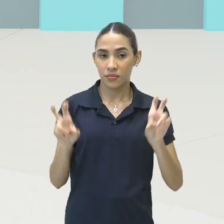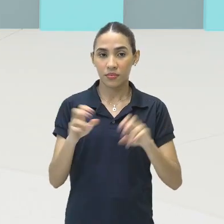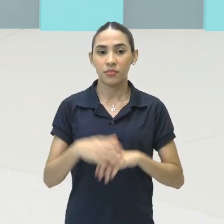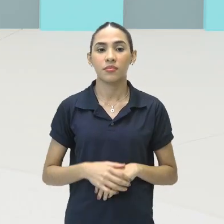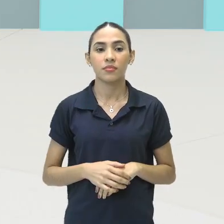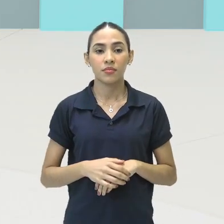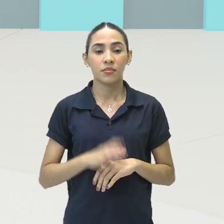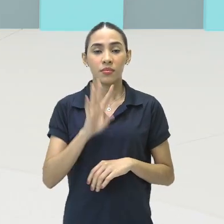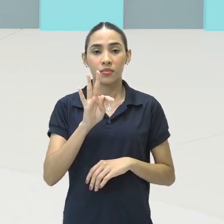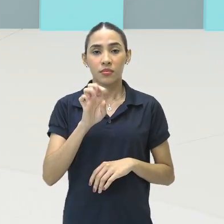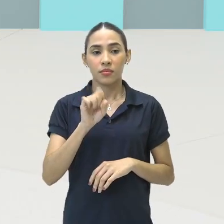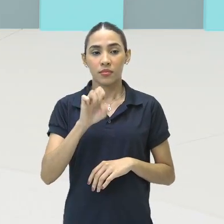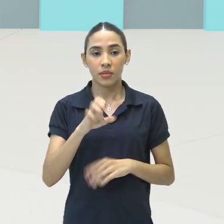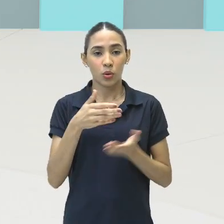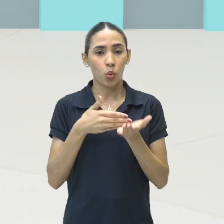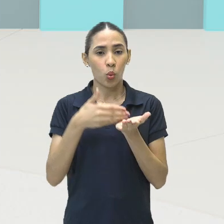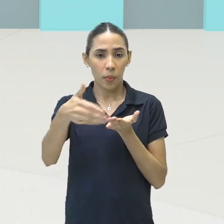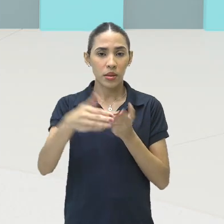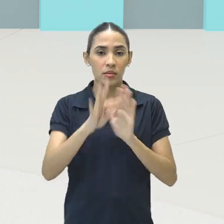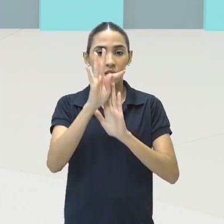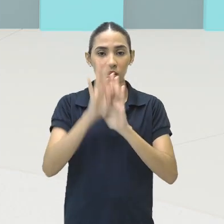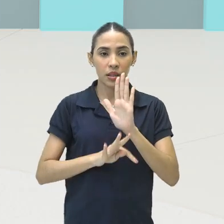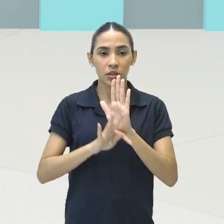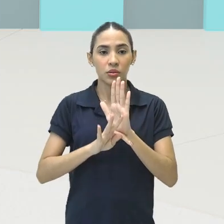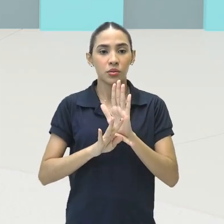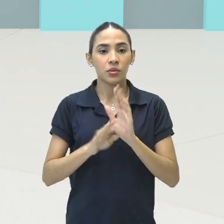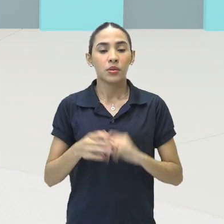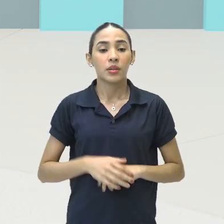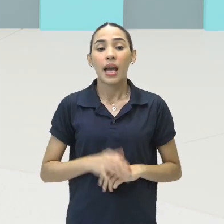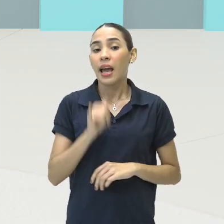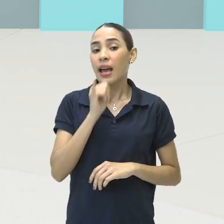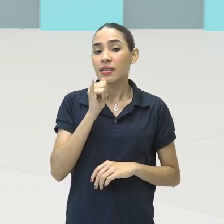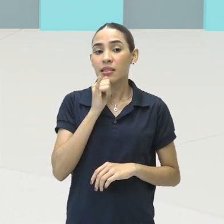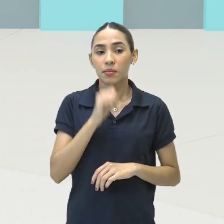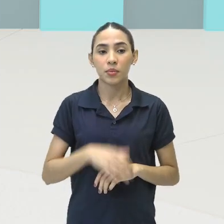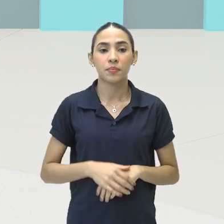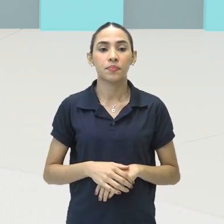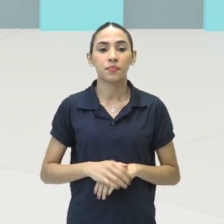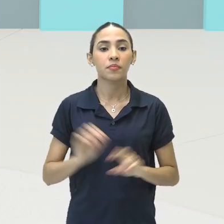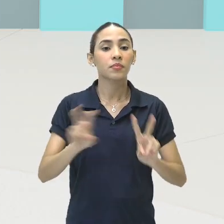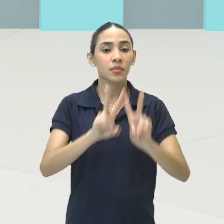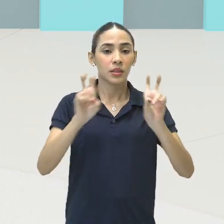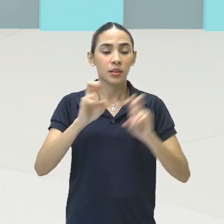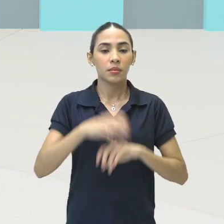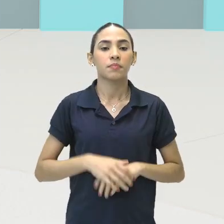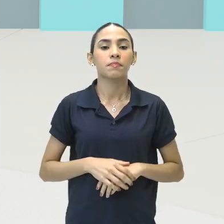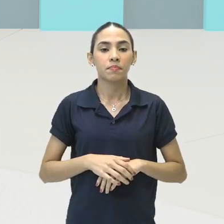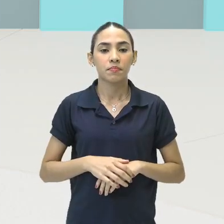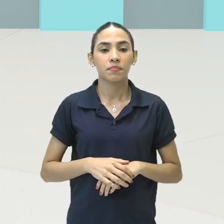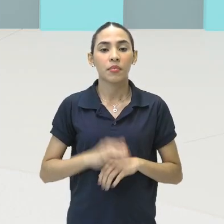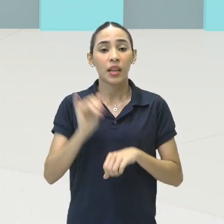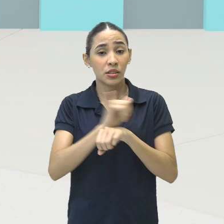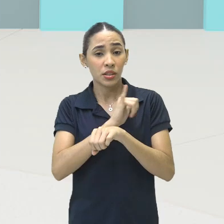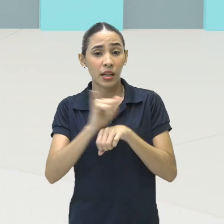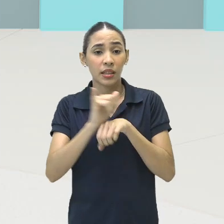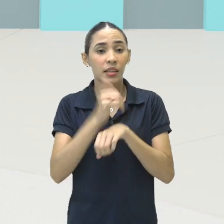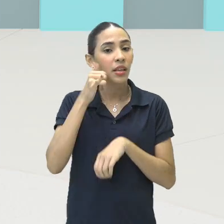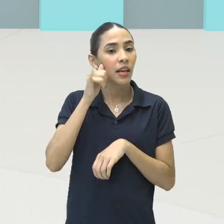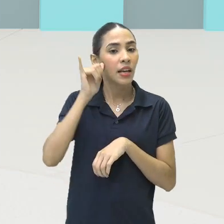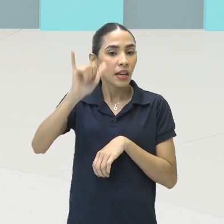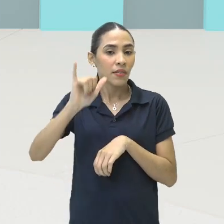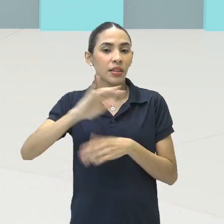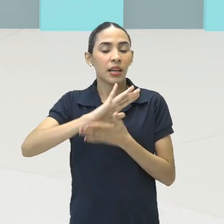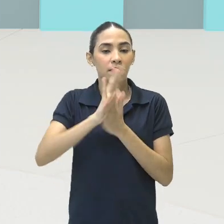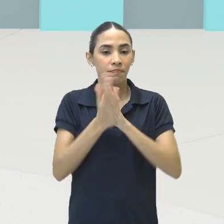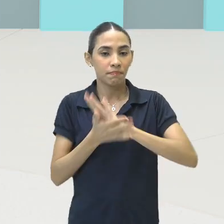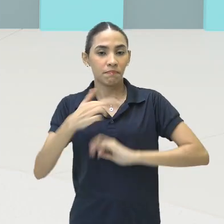e tese devem vir na introdução do texto dissertativo argumentativo. Olha o exemplo. O tema, caminhos para combater a intolerância